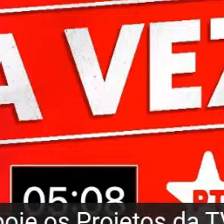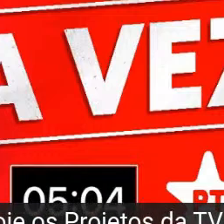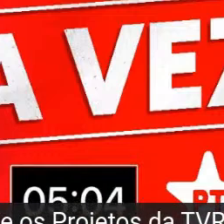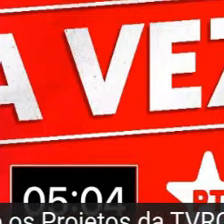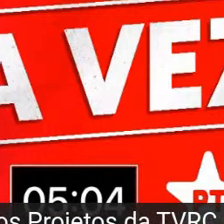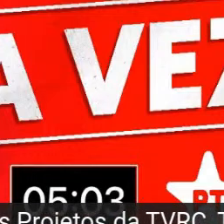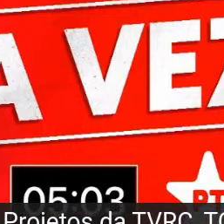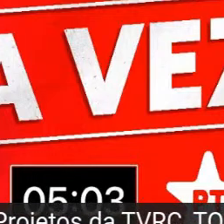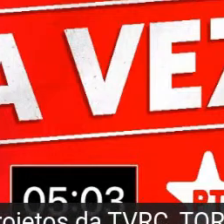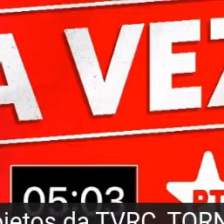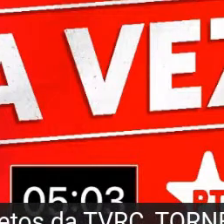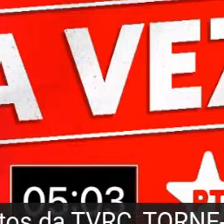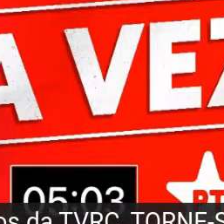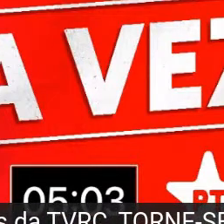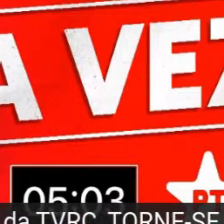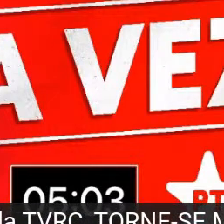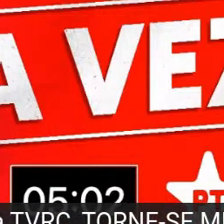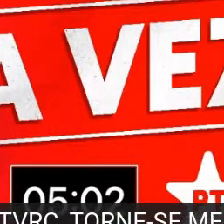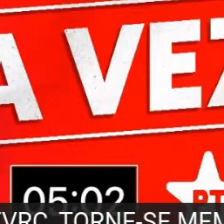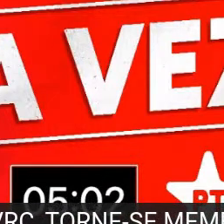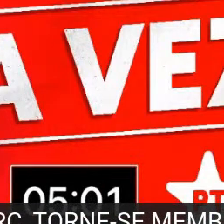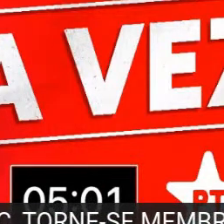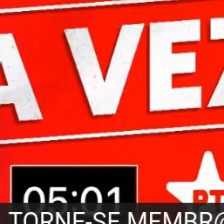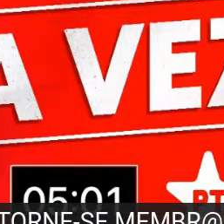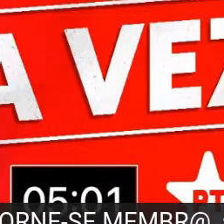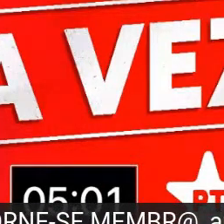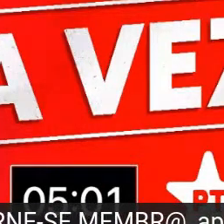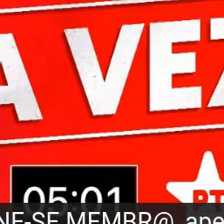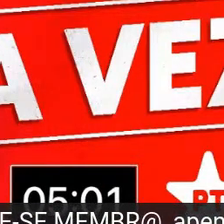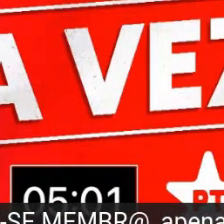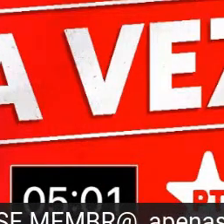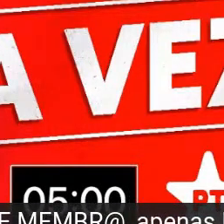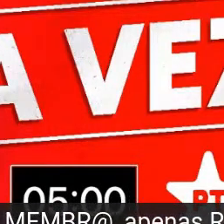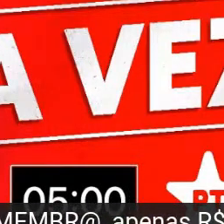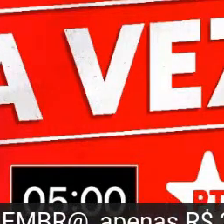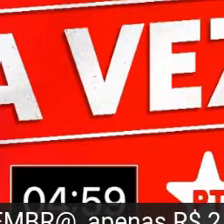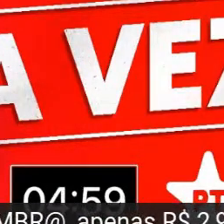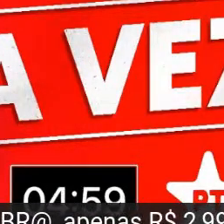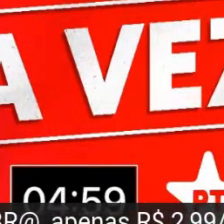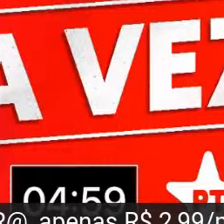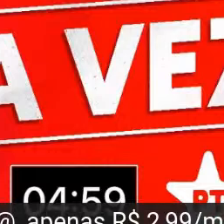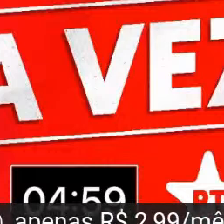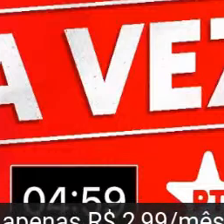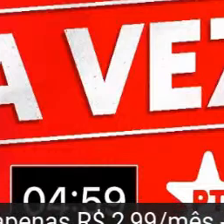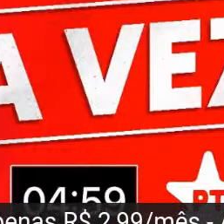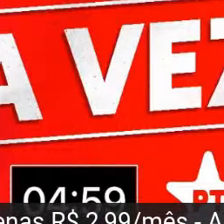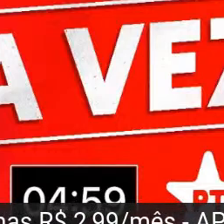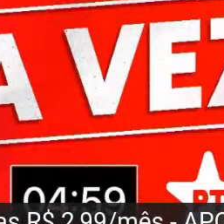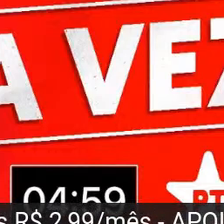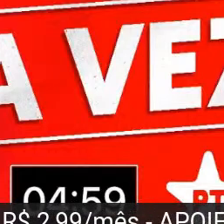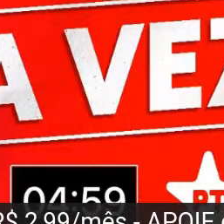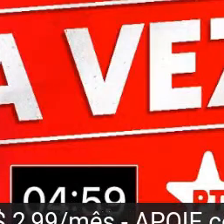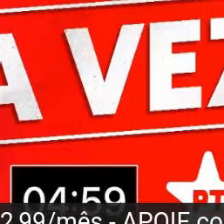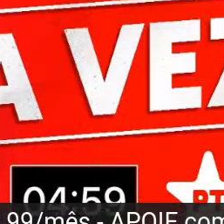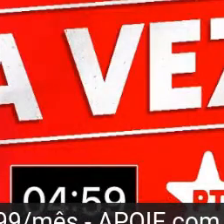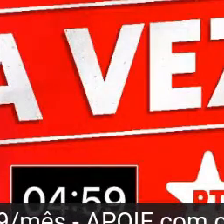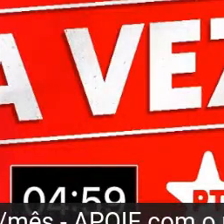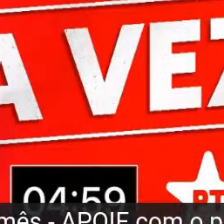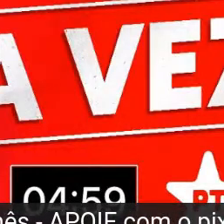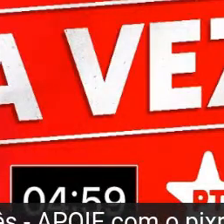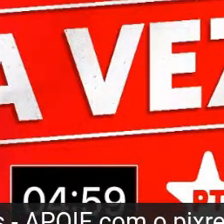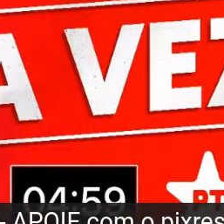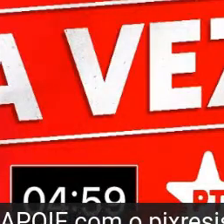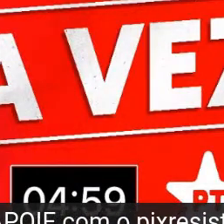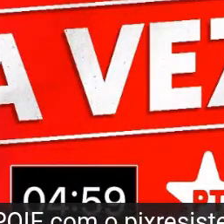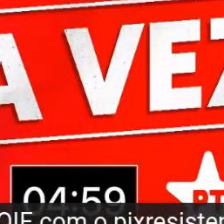quem depende de você é o PP. Mais saúde pra toda a nação, quem depende de você é o PP.